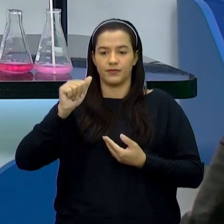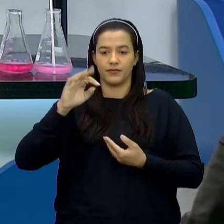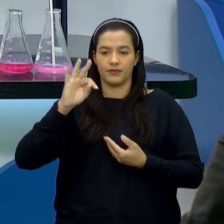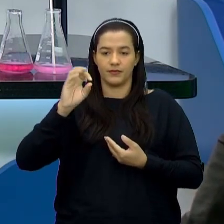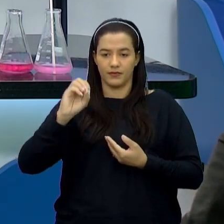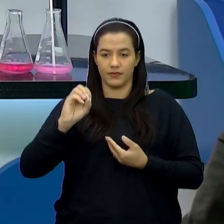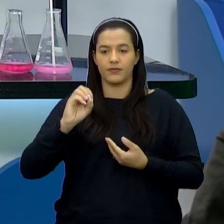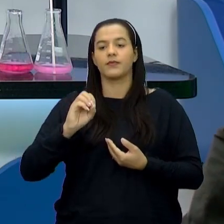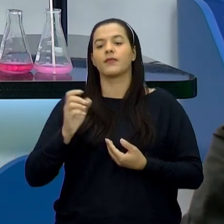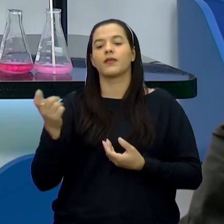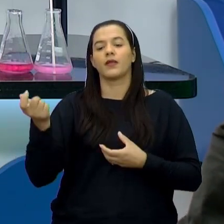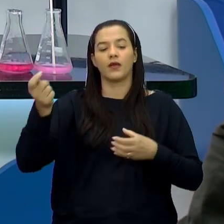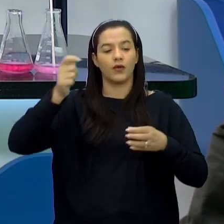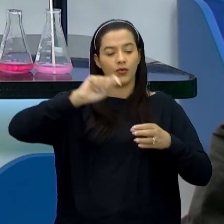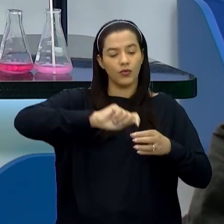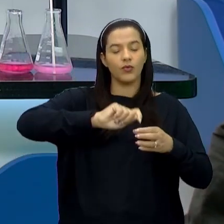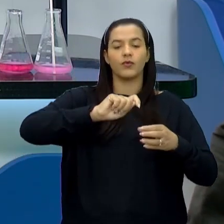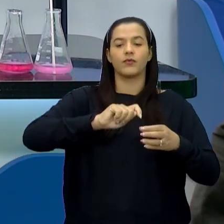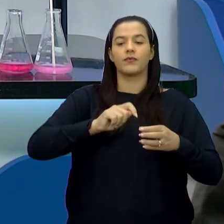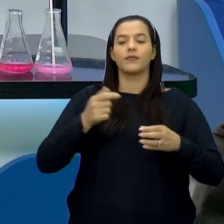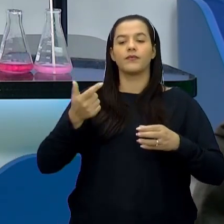e vai colocar lá para